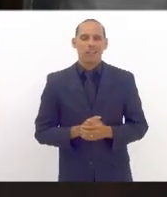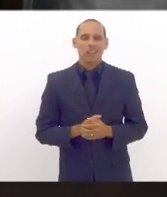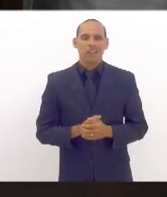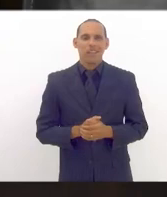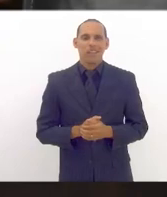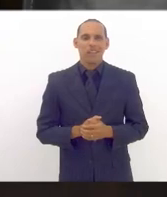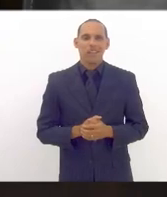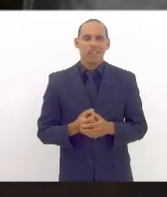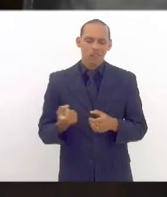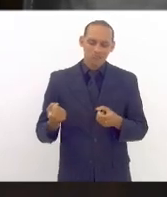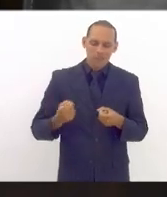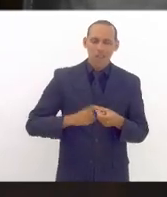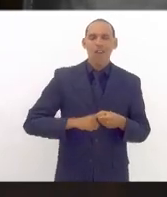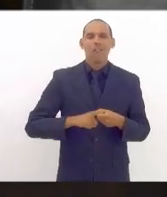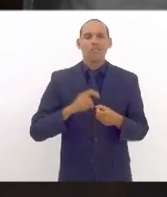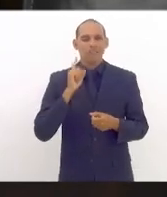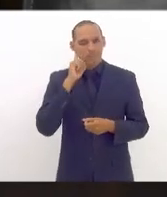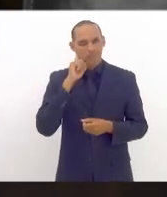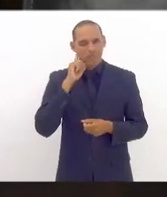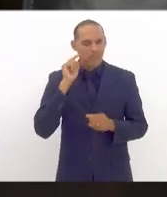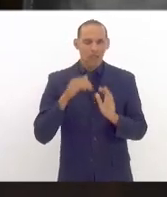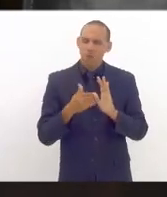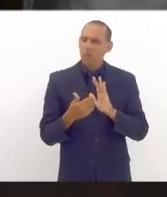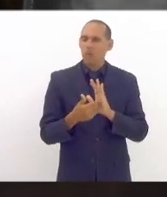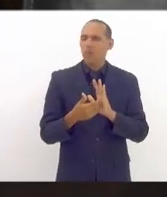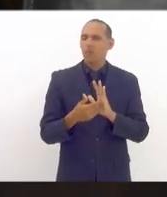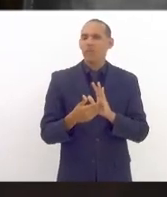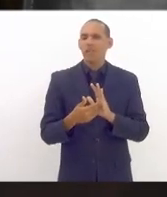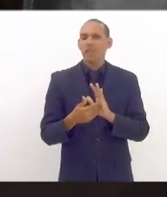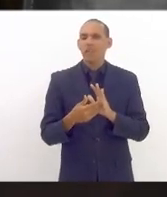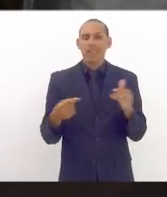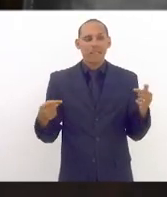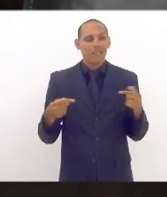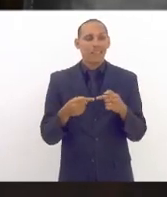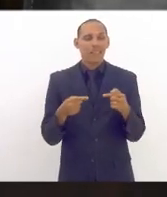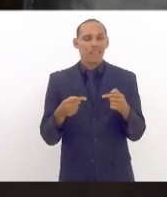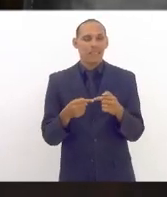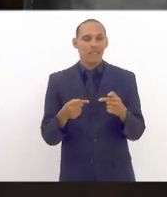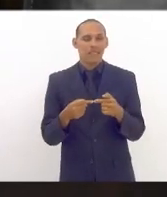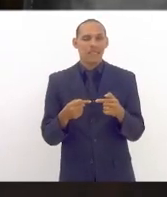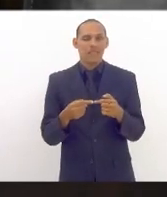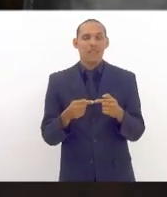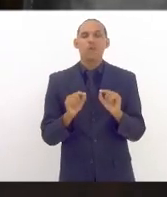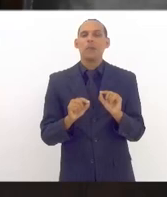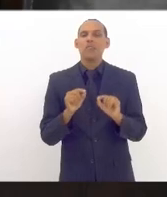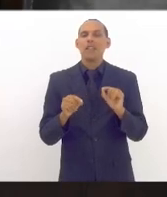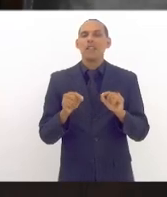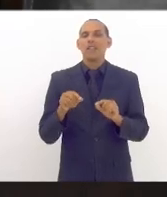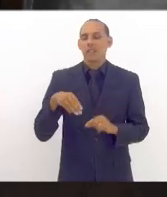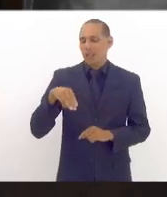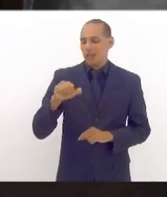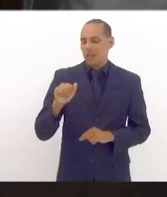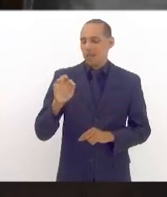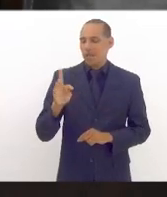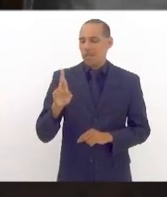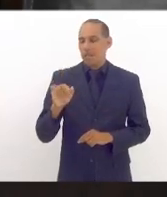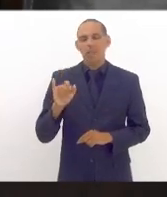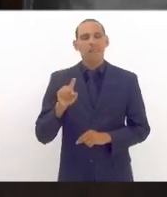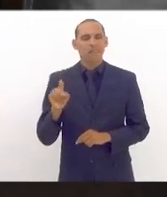retomar tudo que diz respeito a uma matriz